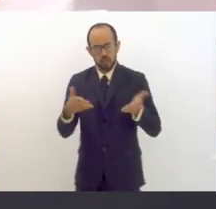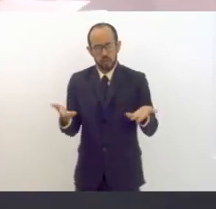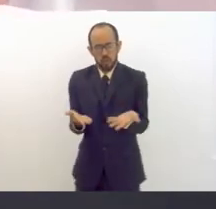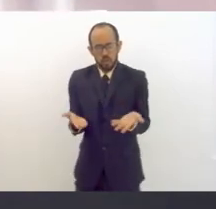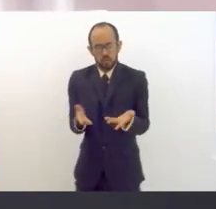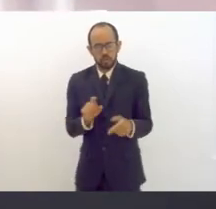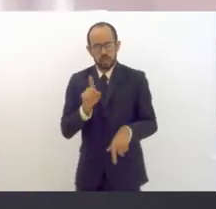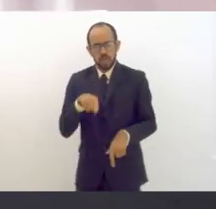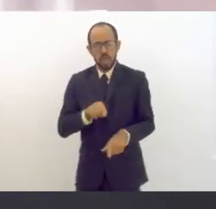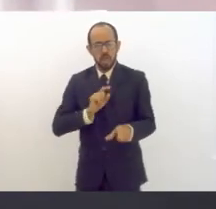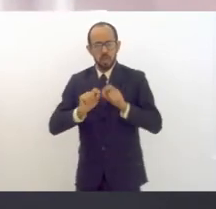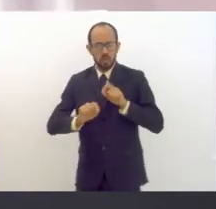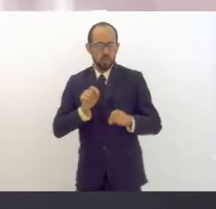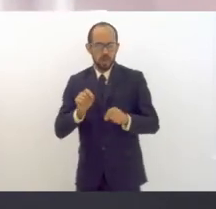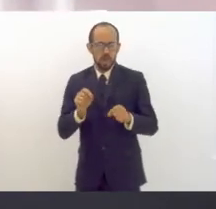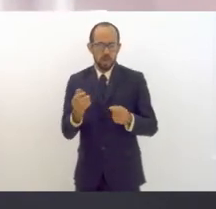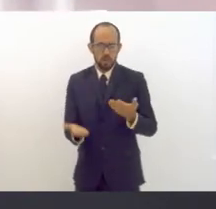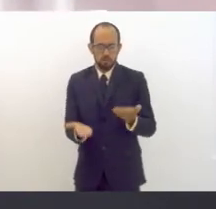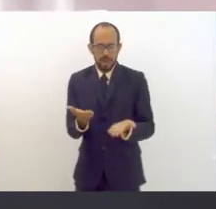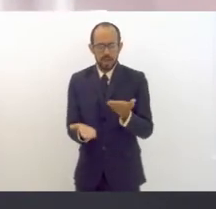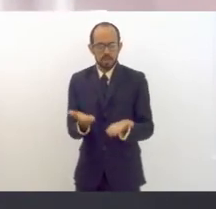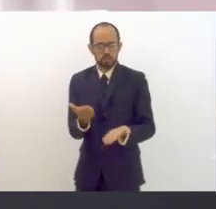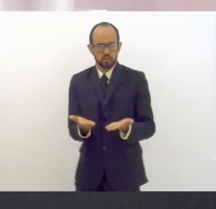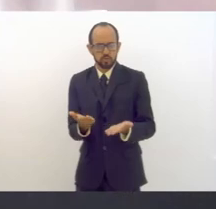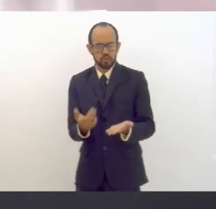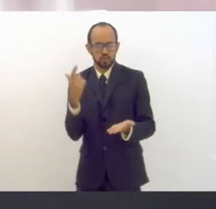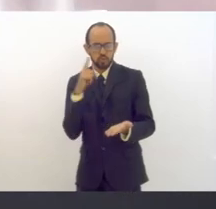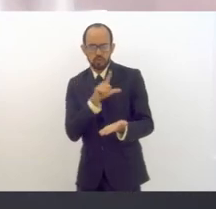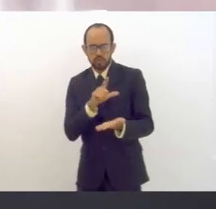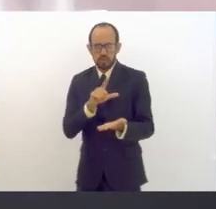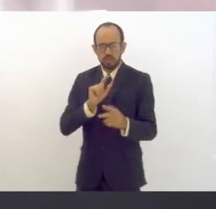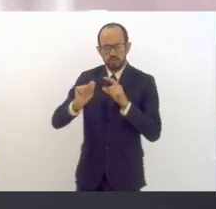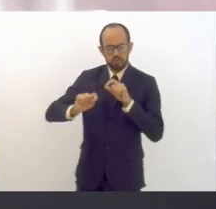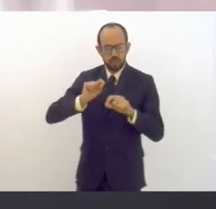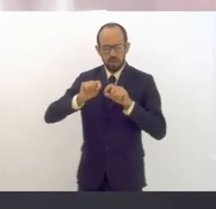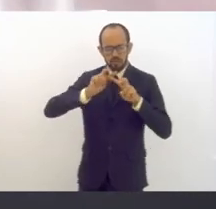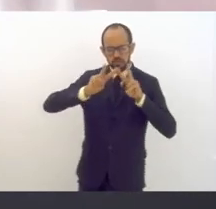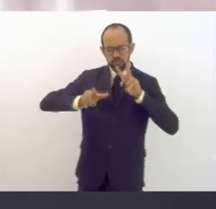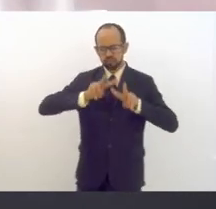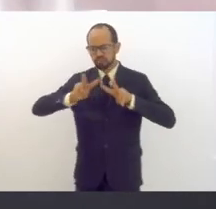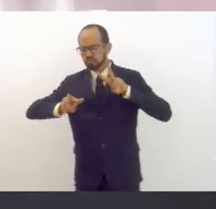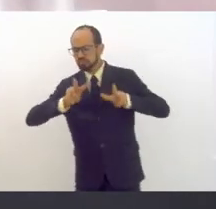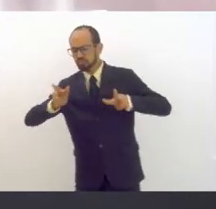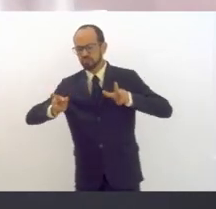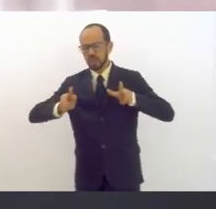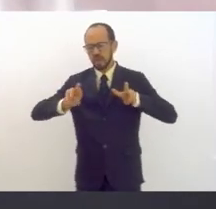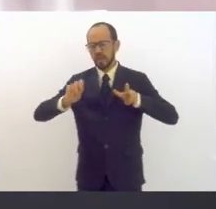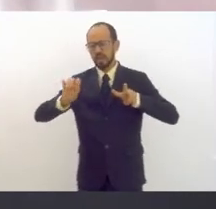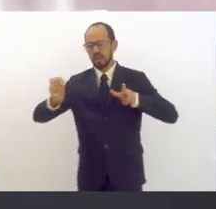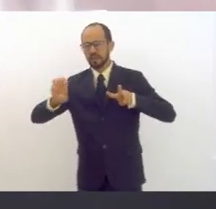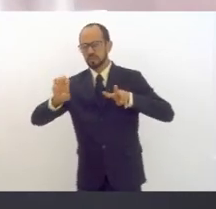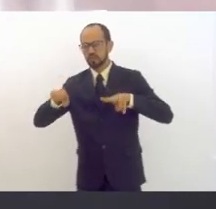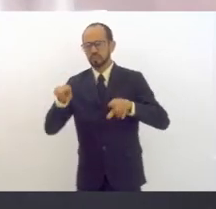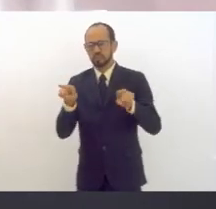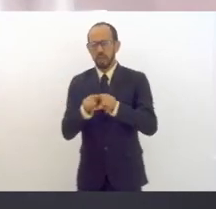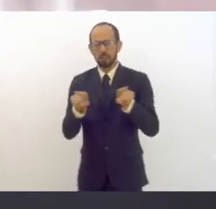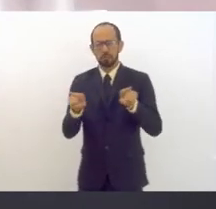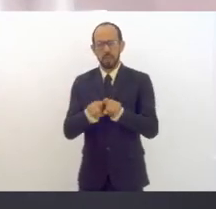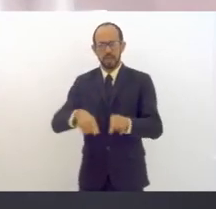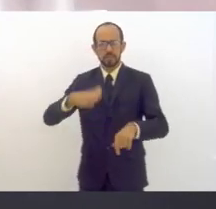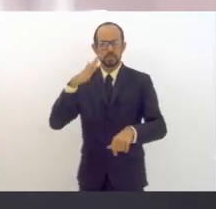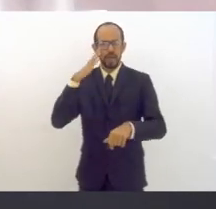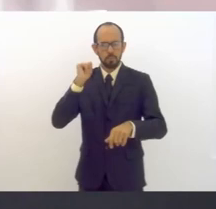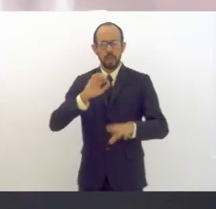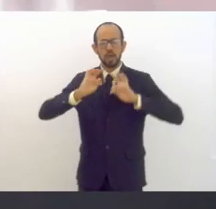audiência de balanço, onde a gente consegue ter esse olhar geral sobre a rede e também saber as medidas que estão